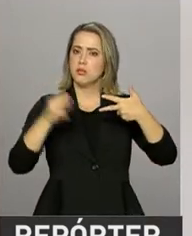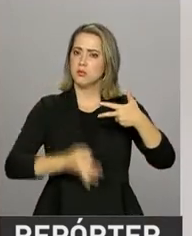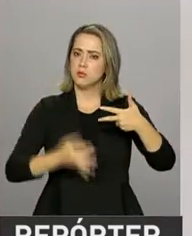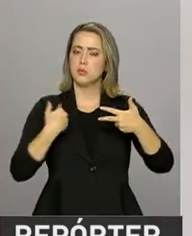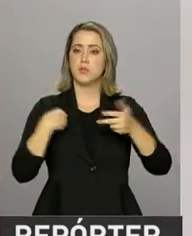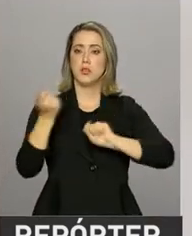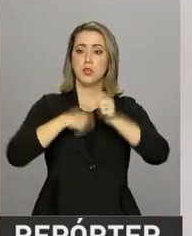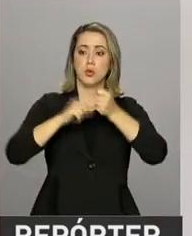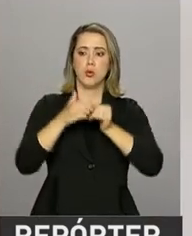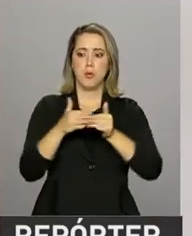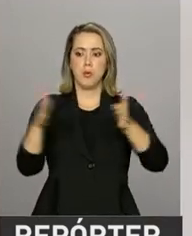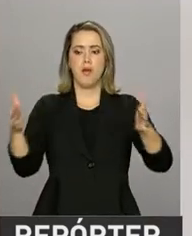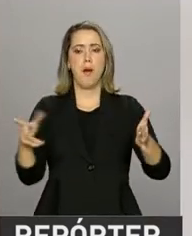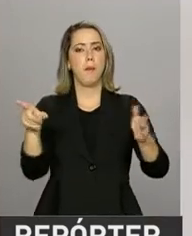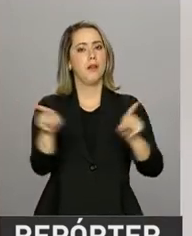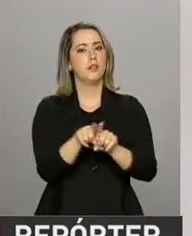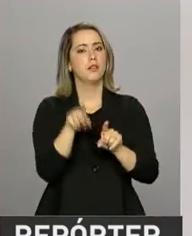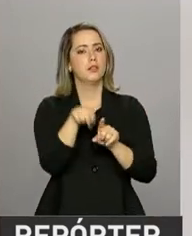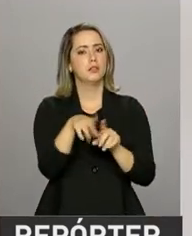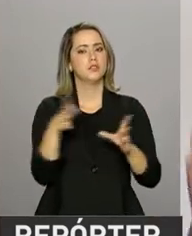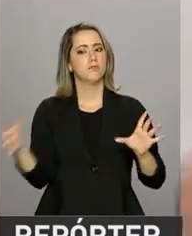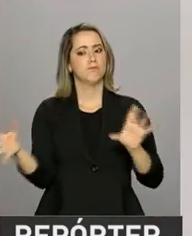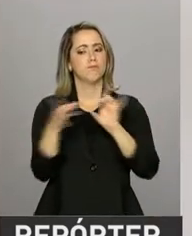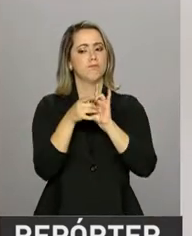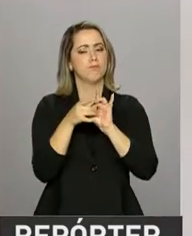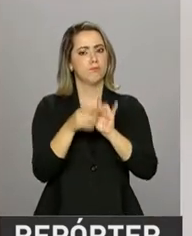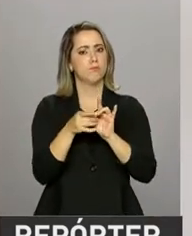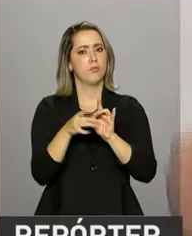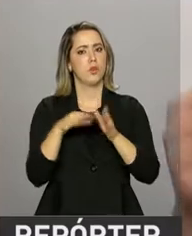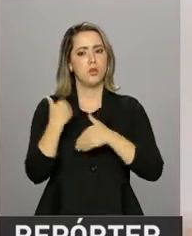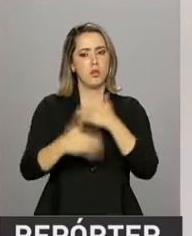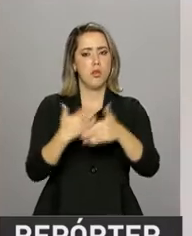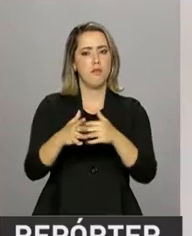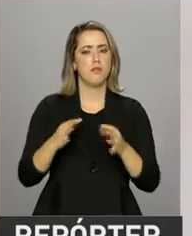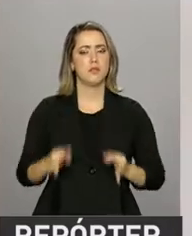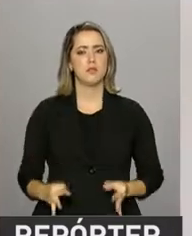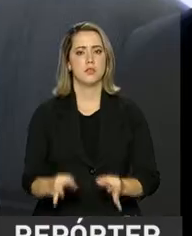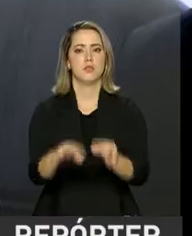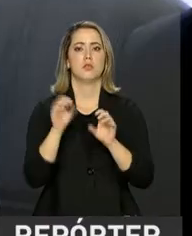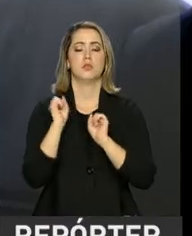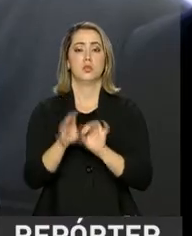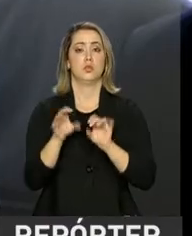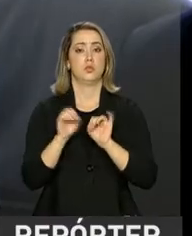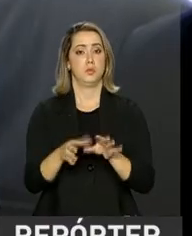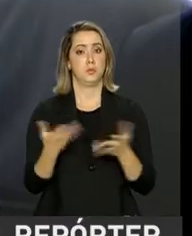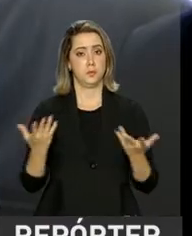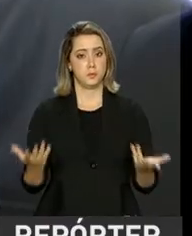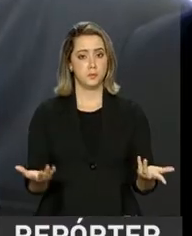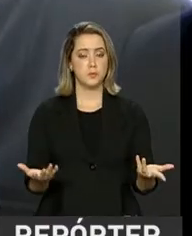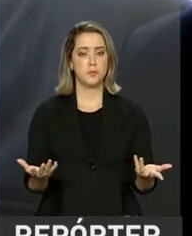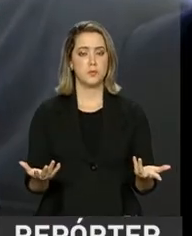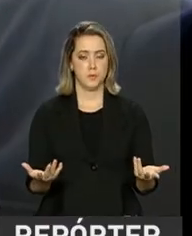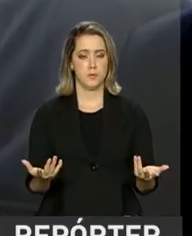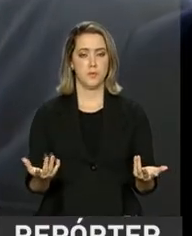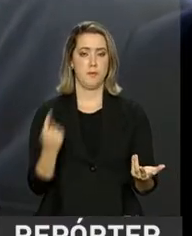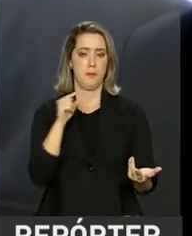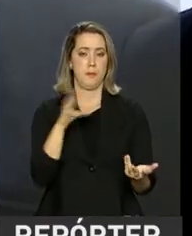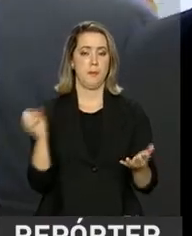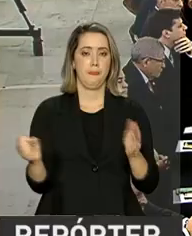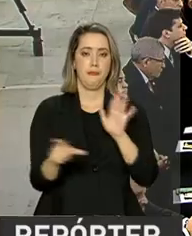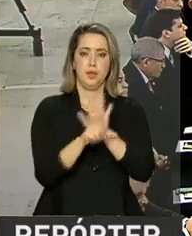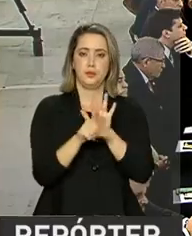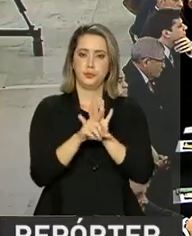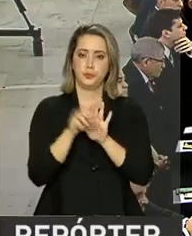aberta e de avanços claros em tecnologia e educação o foco das atenções a reforma da previdência